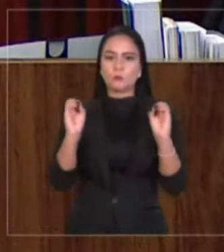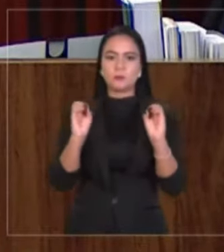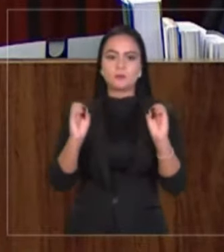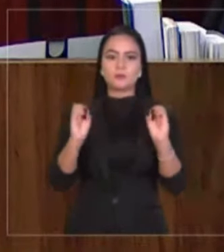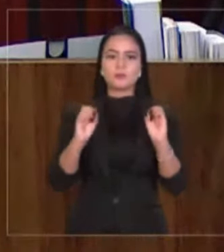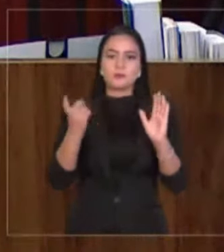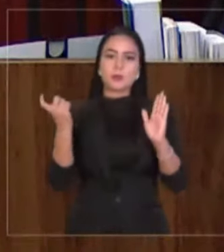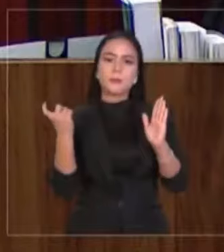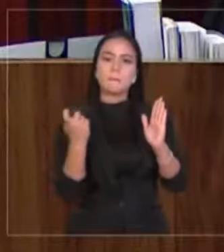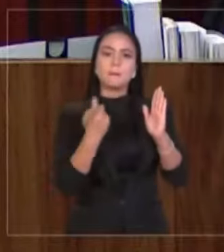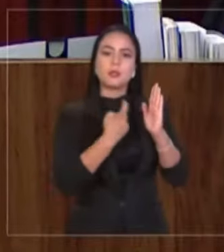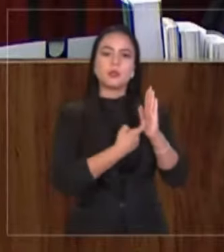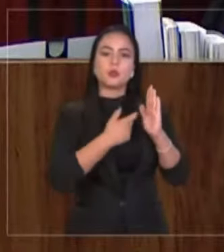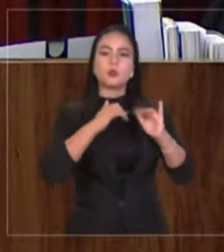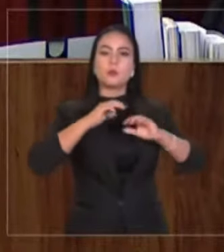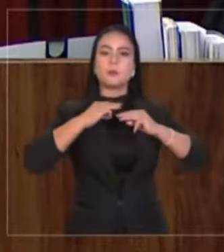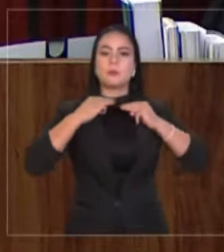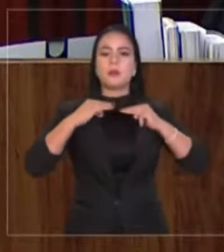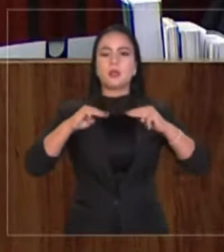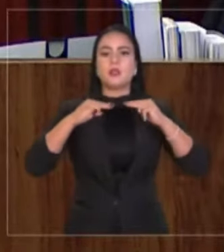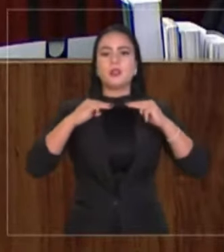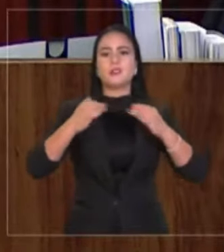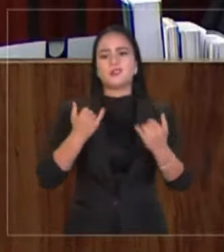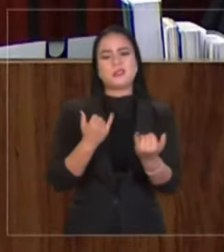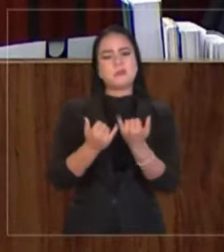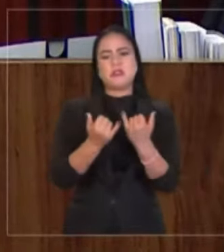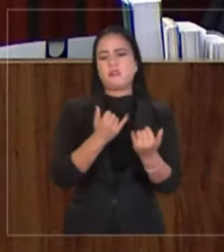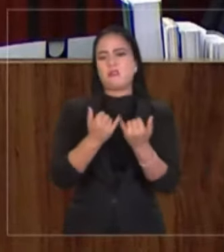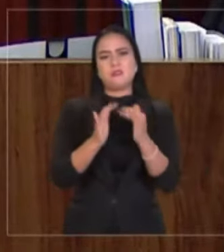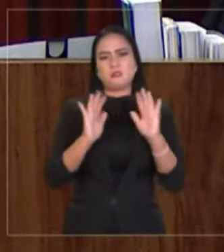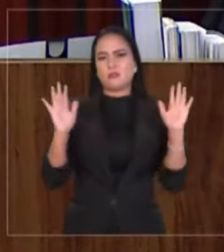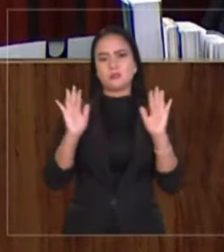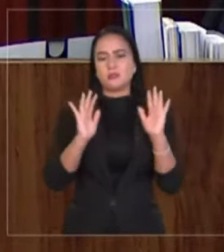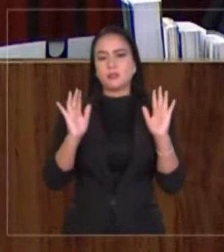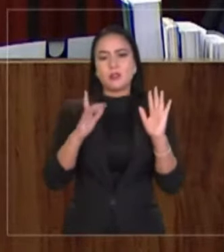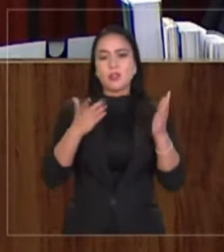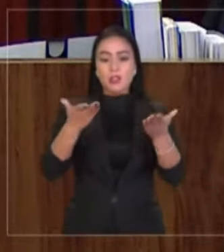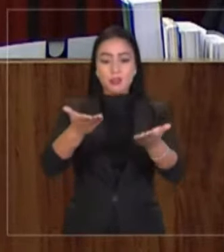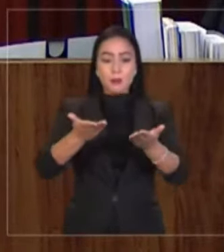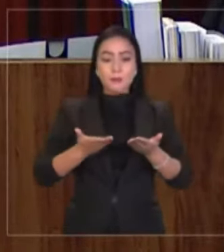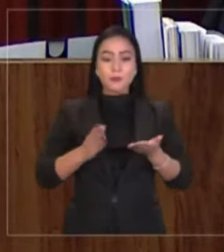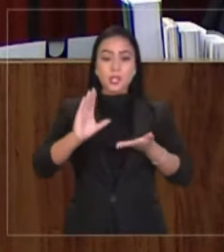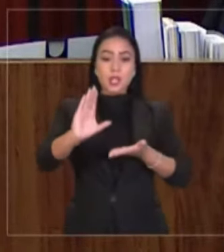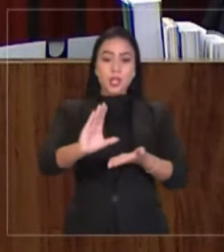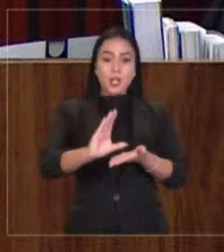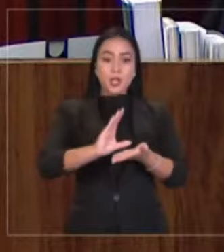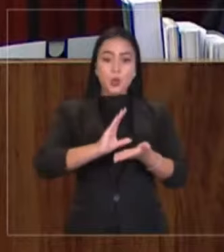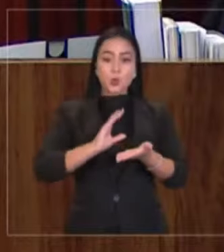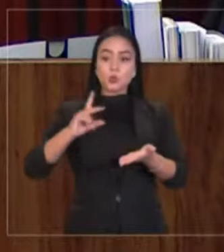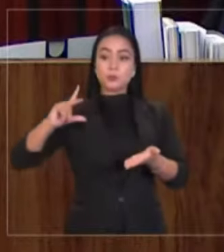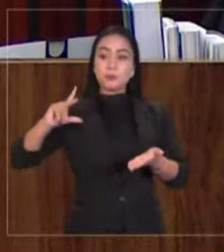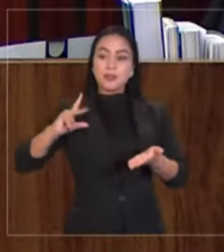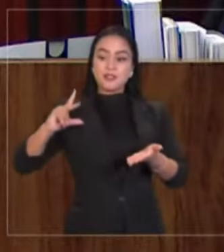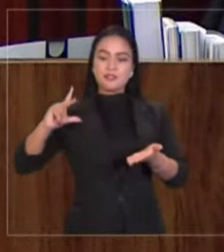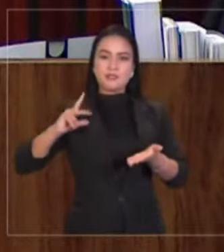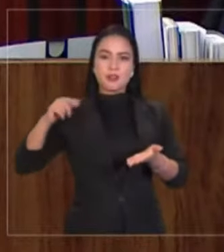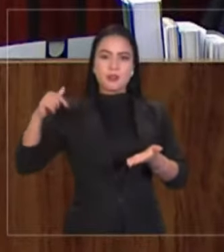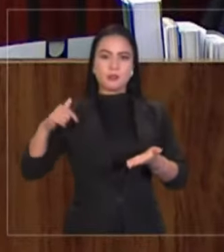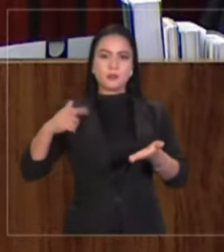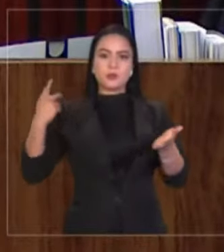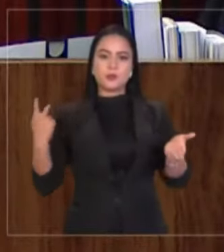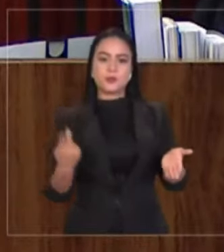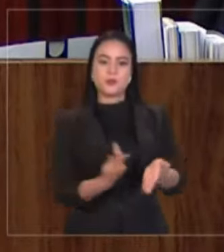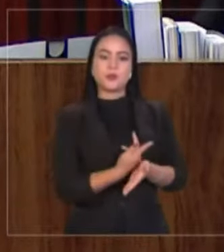principalmente na imprensa colocar semelhanças lá o recebimento foi de recursos privados paraa realização de